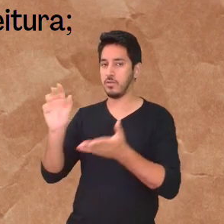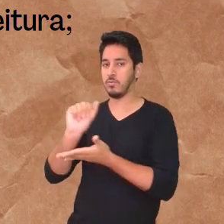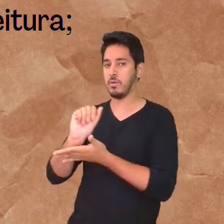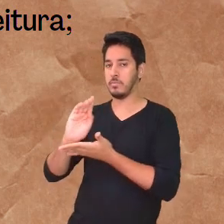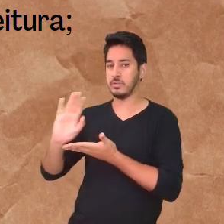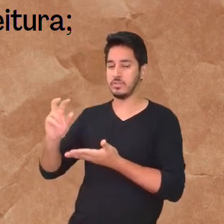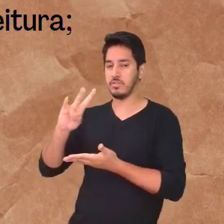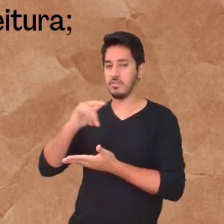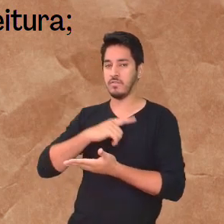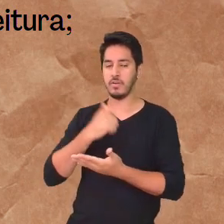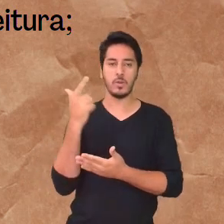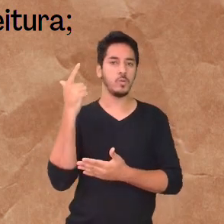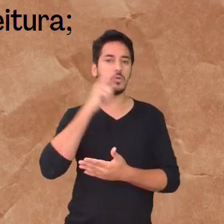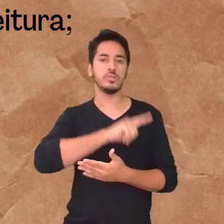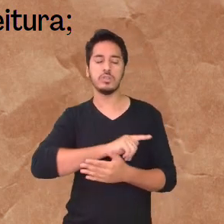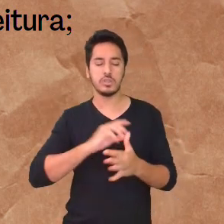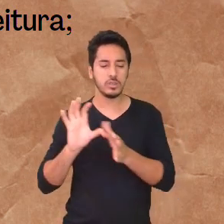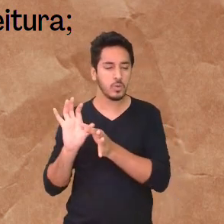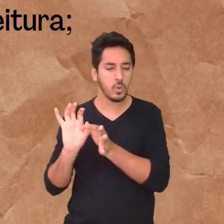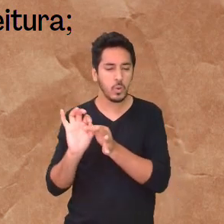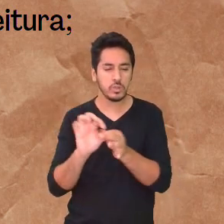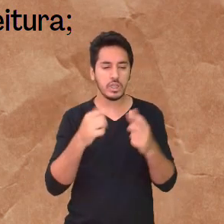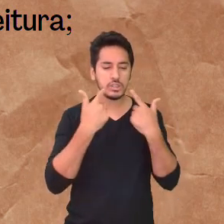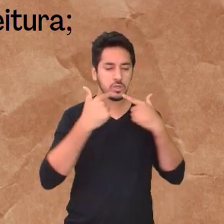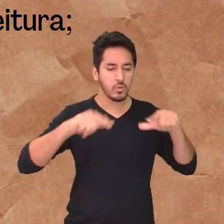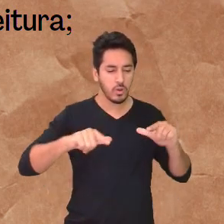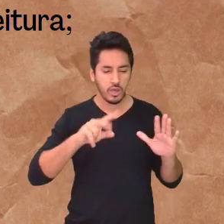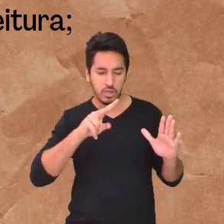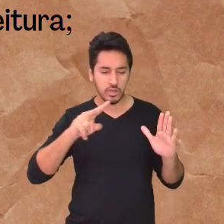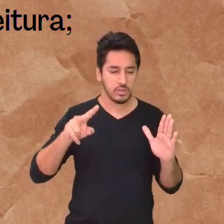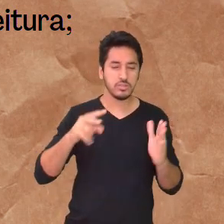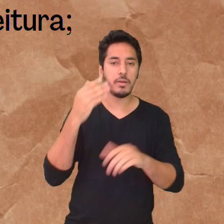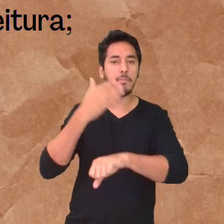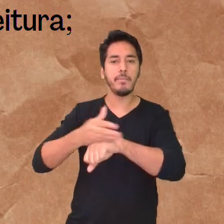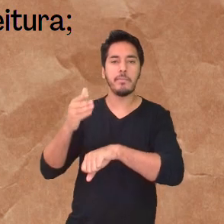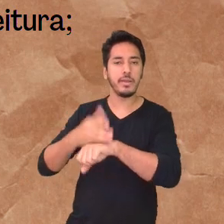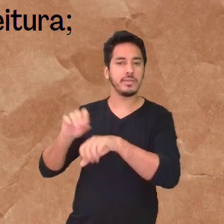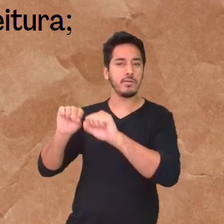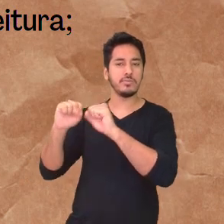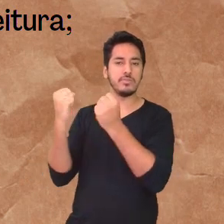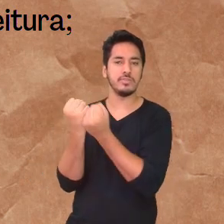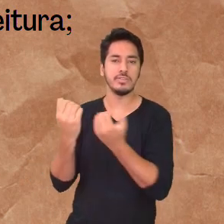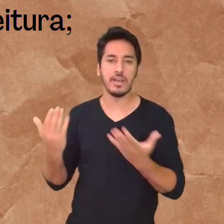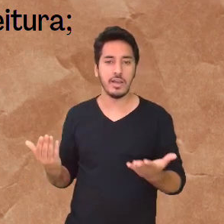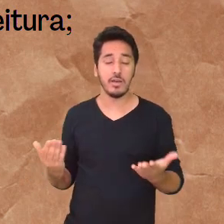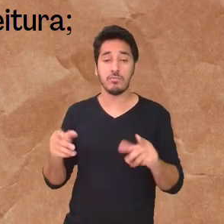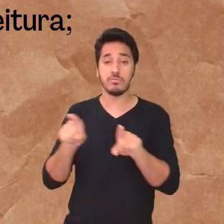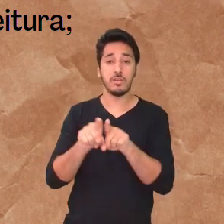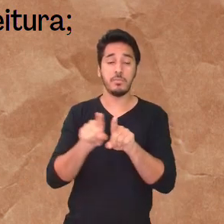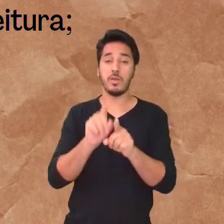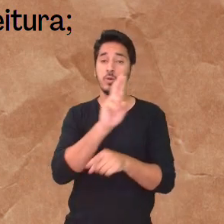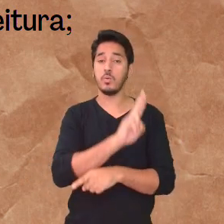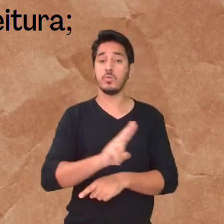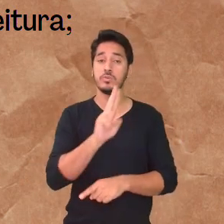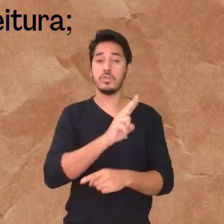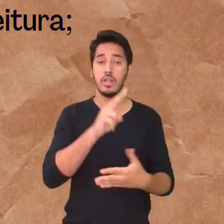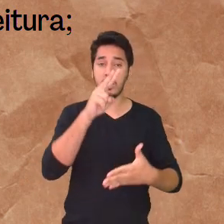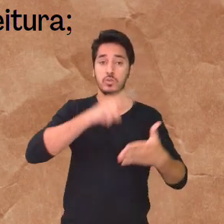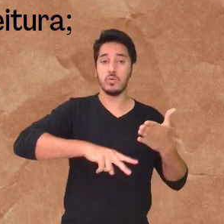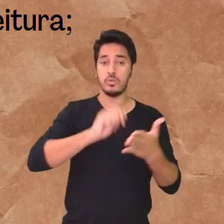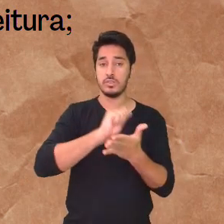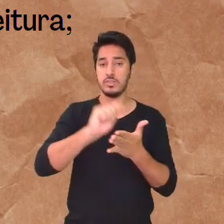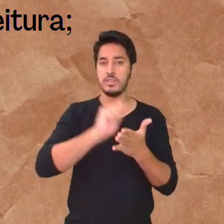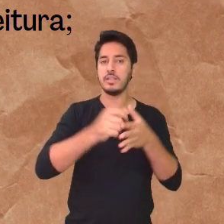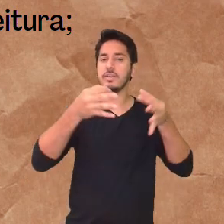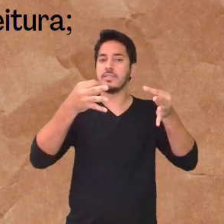dominar a linguagem em todos os contextos, apropriar-se das práticas sociais de leitura e escrita, empregar adequadamente a leitura e escrita nas